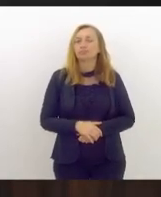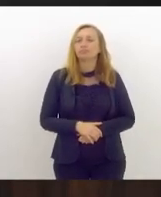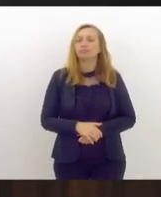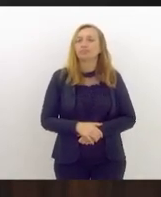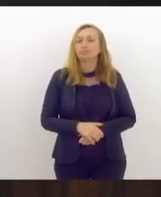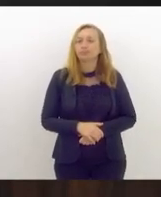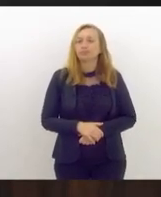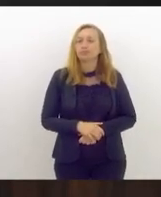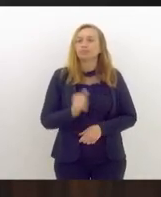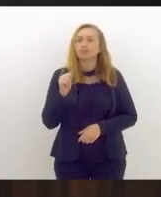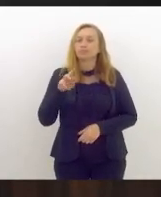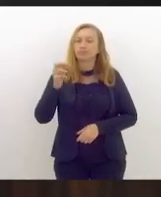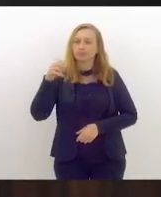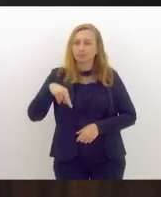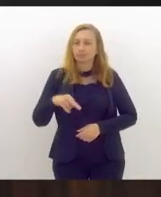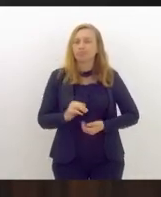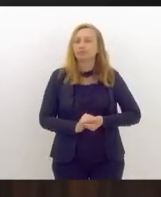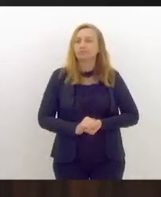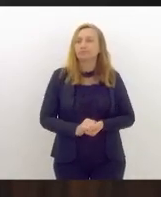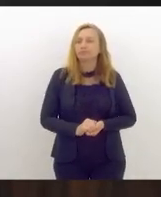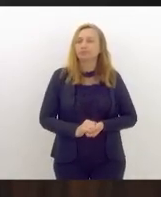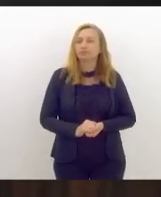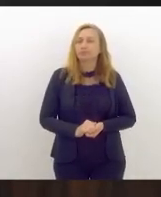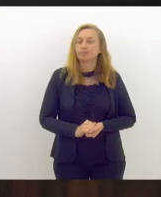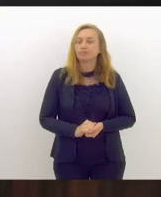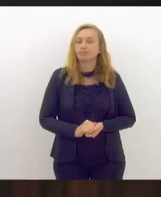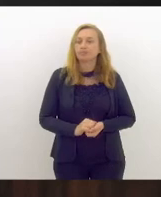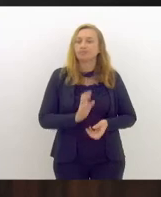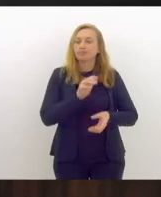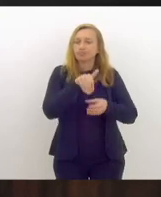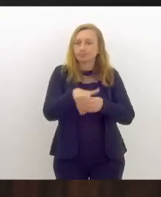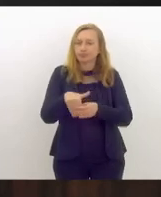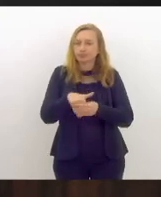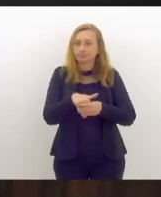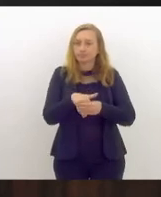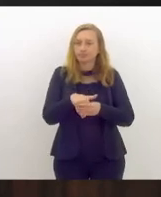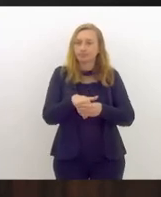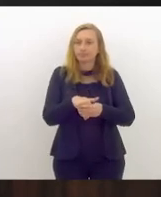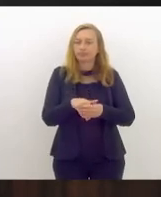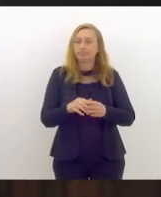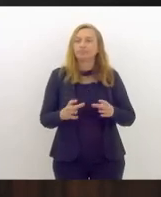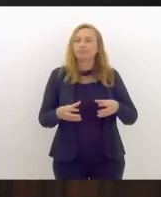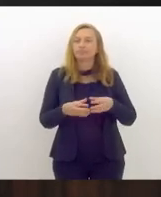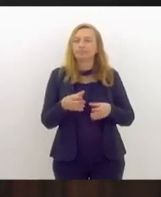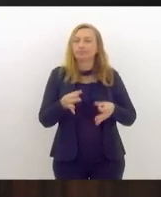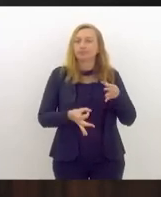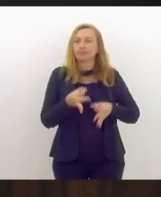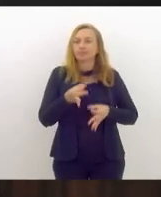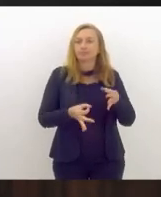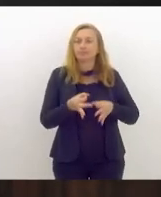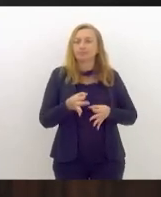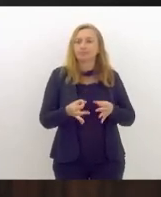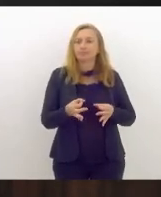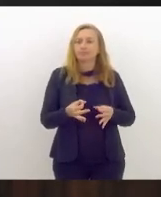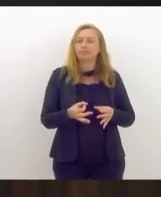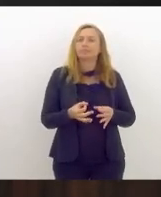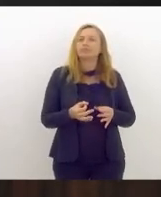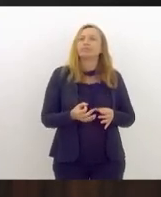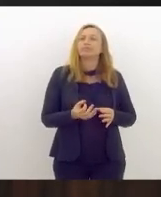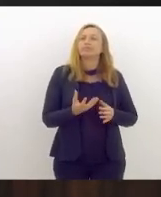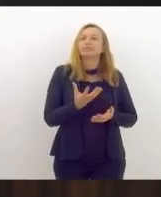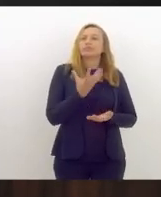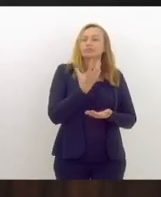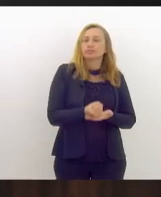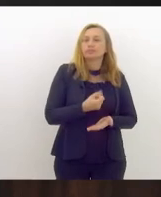novo e Anderson Moraes. Em votação, parecida à Comissão de Constituição e Justiça, favorável a 1, contrário a 2 e 3. Senhores